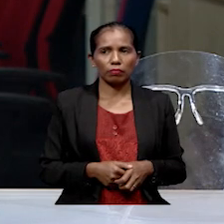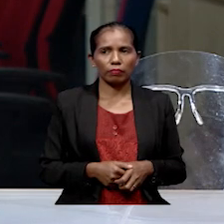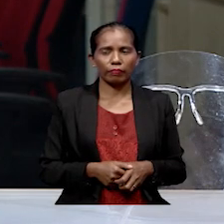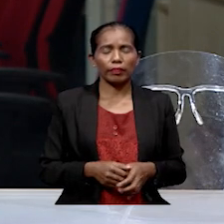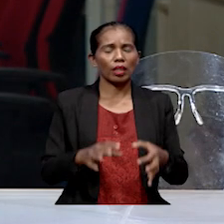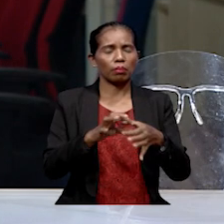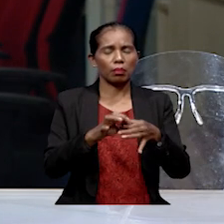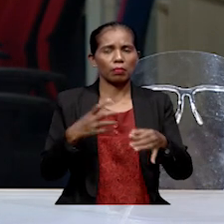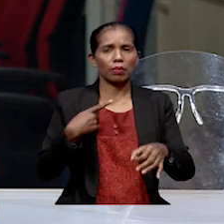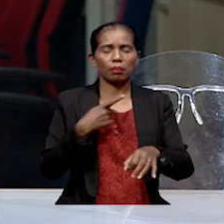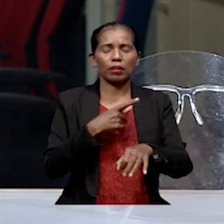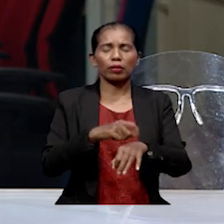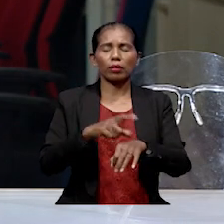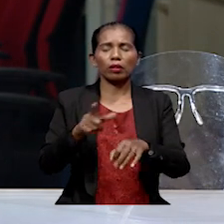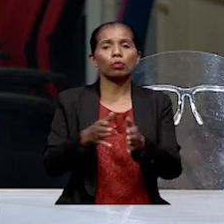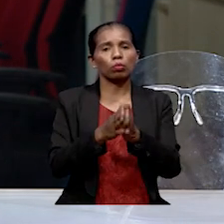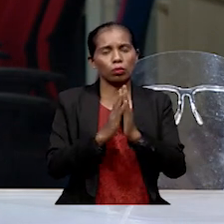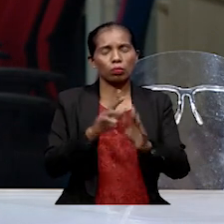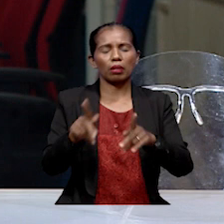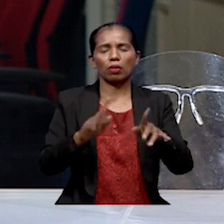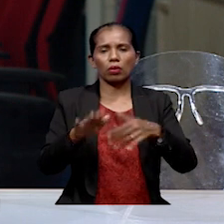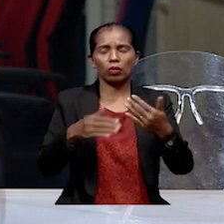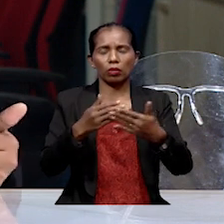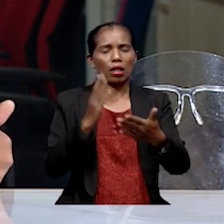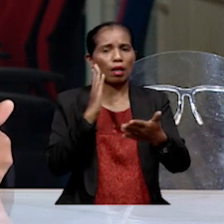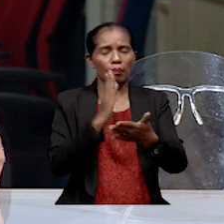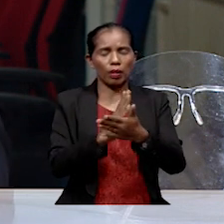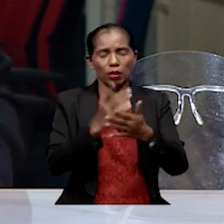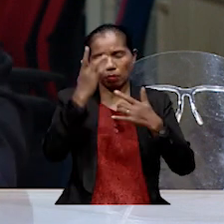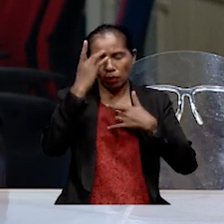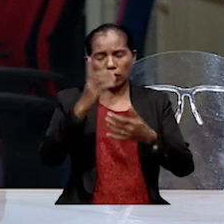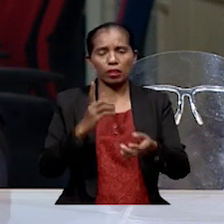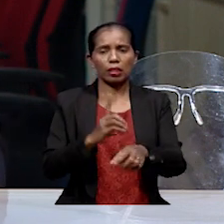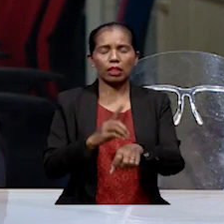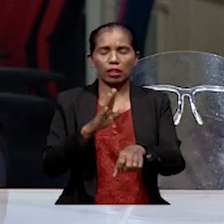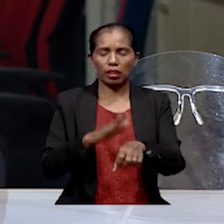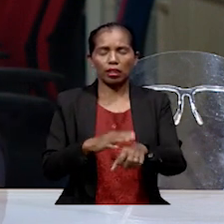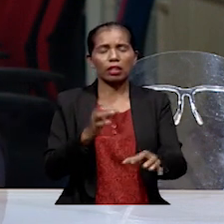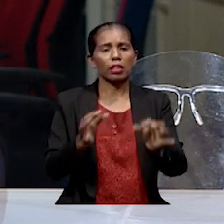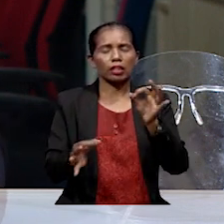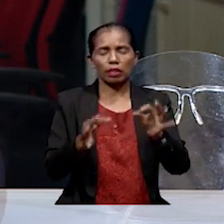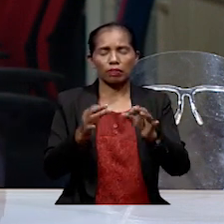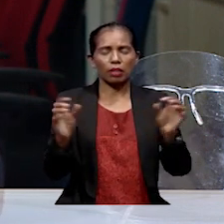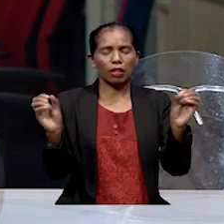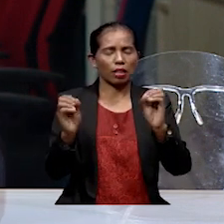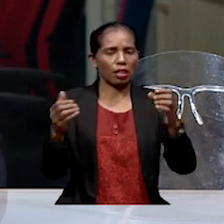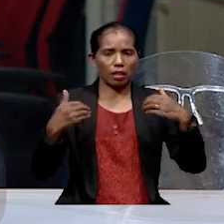Membro Parlamento Nacional Husu Emma Hotu prevene dengue, mas que laia subsídio linha frente hanesan